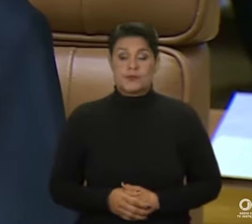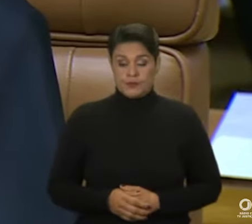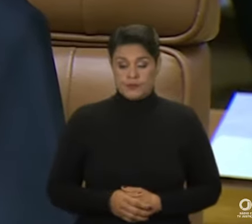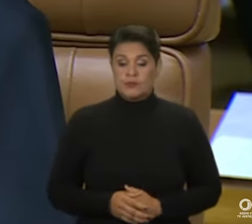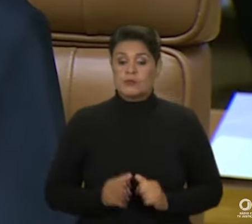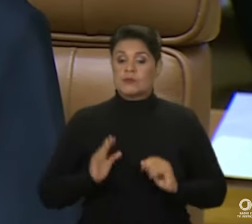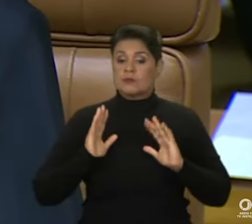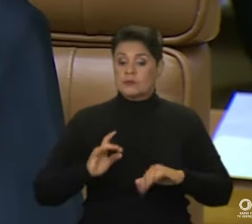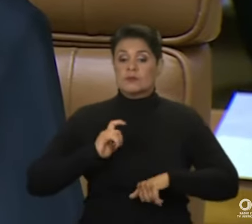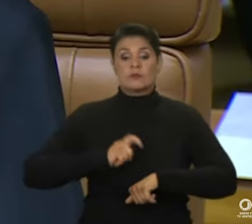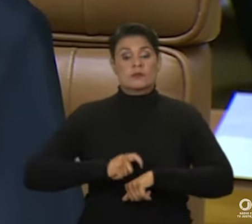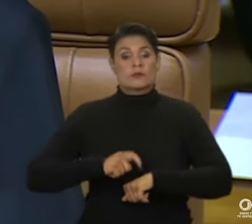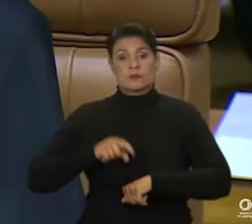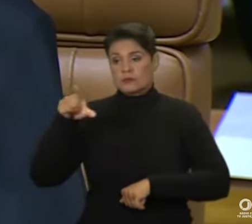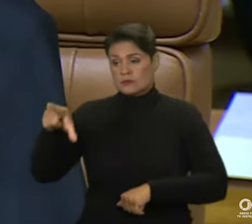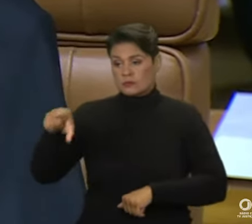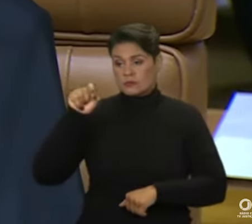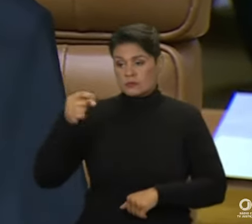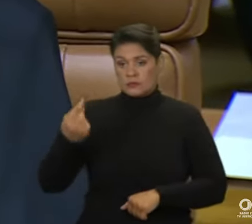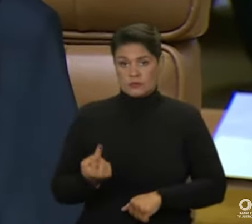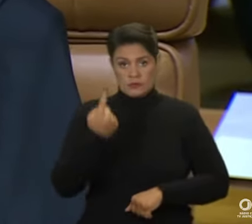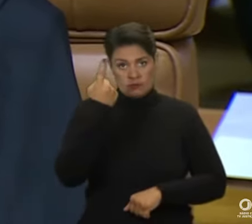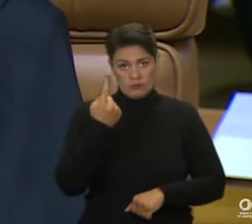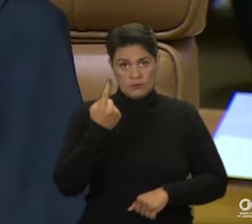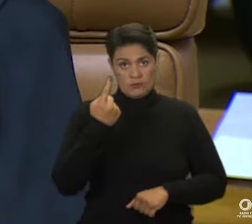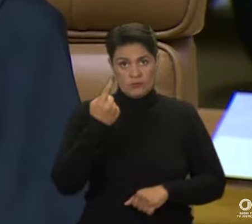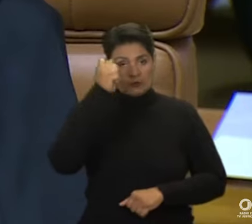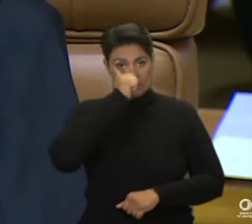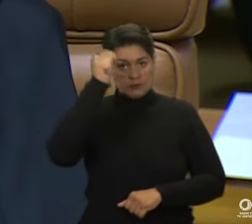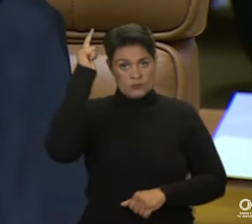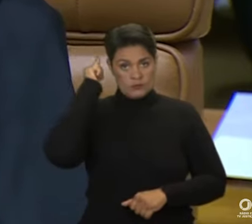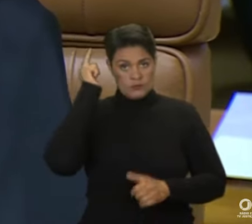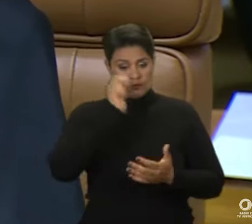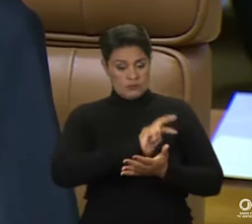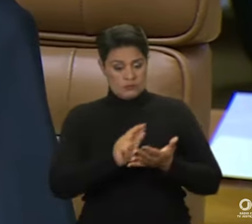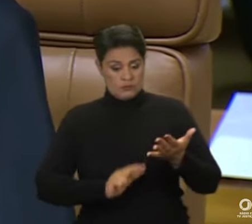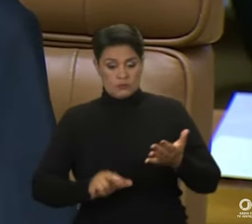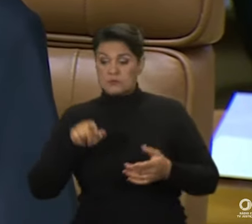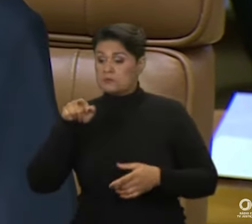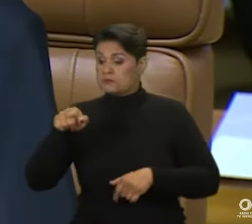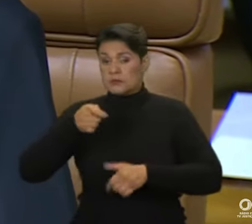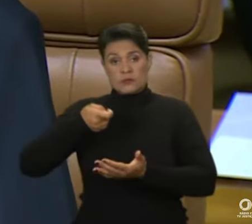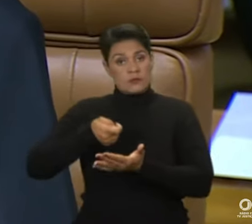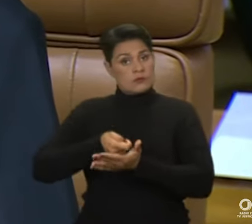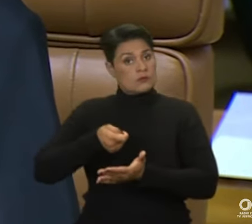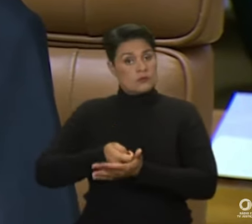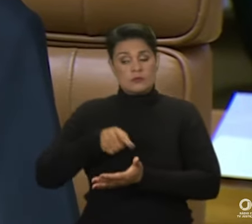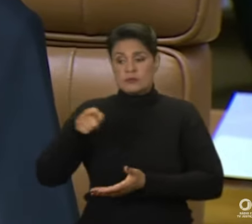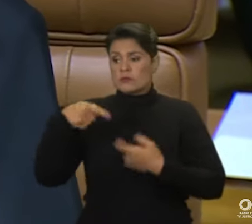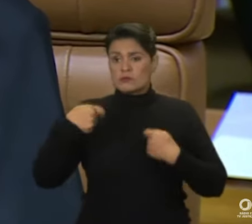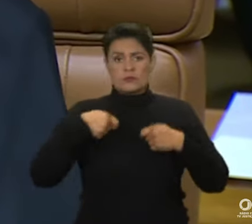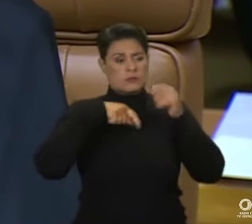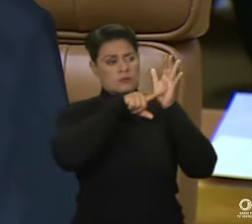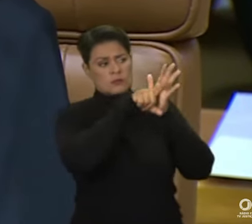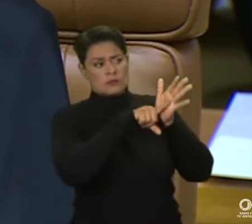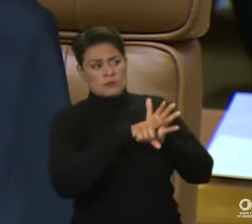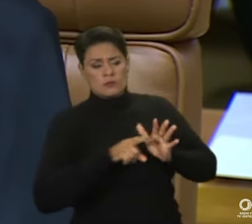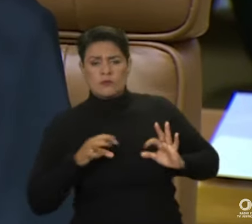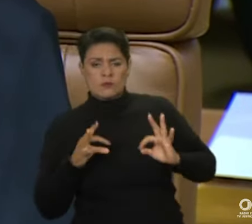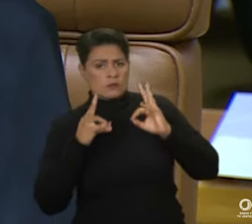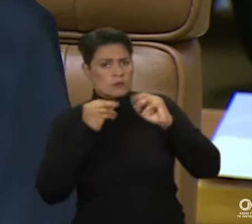desses inquéritos, é dever do ministro Alexandre de Moraes determinar a apuração de todo e qualquer ato criminoso que chegue ao seu conhecimento, como é de